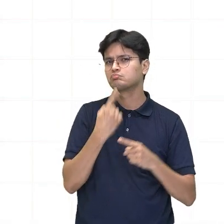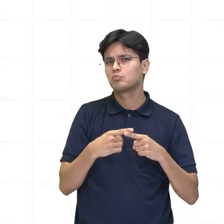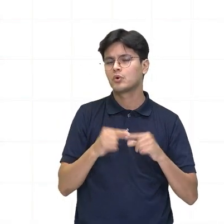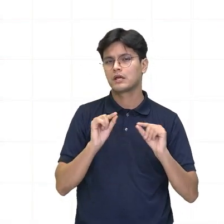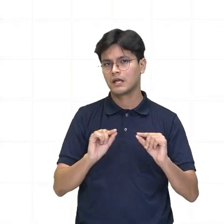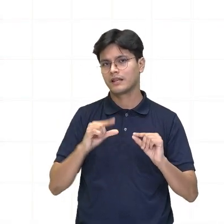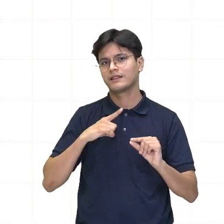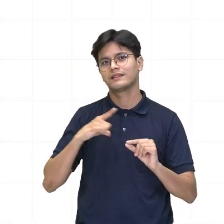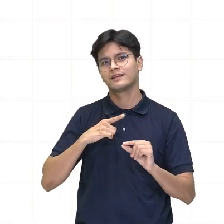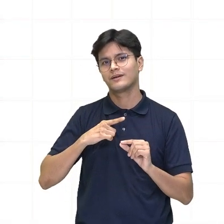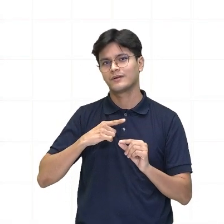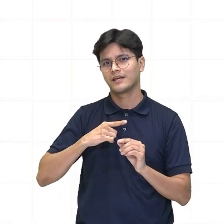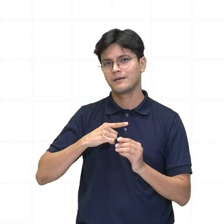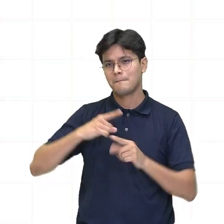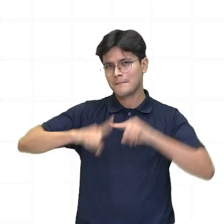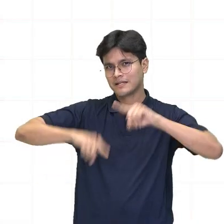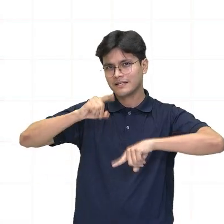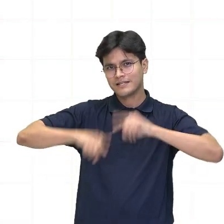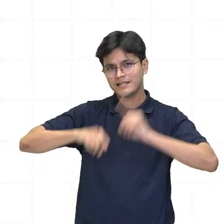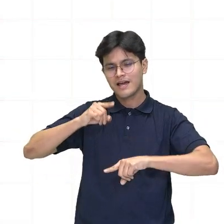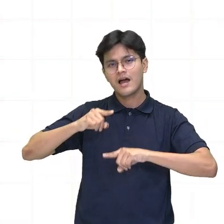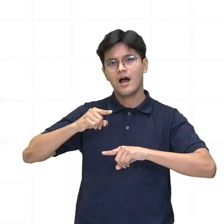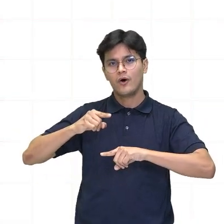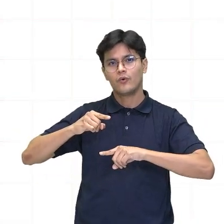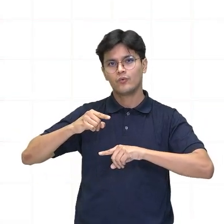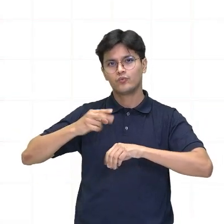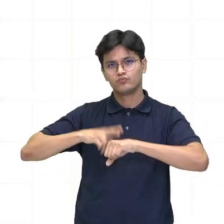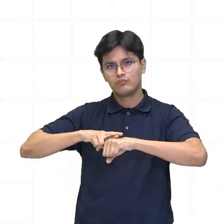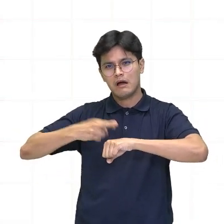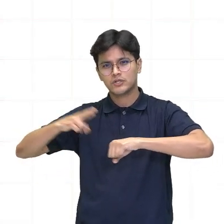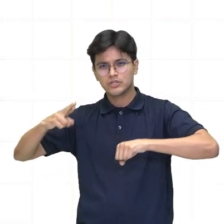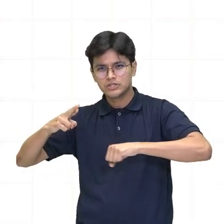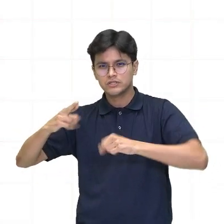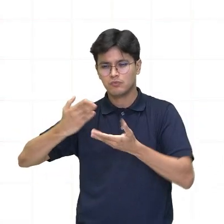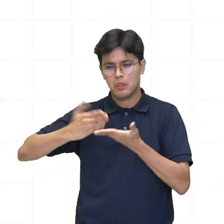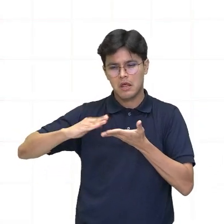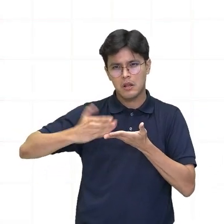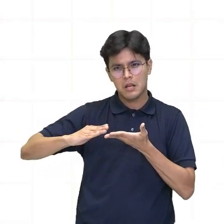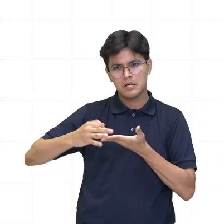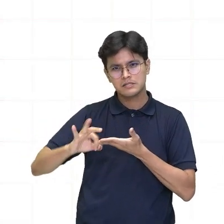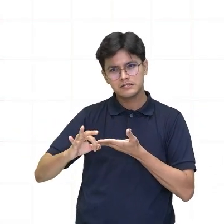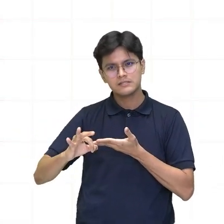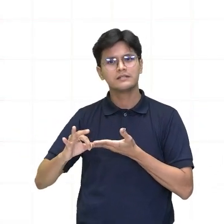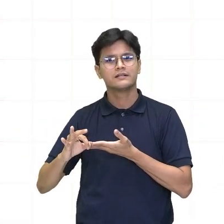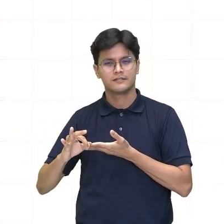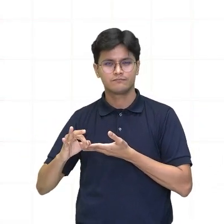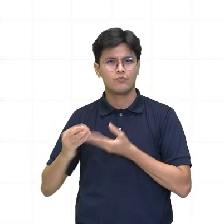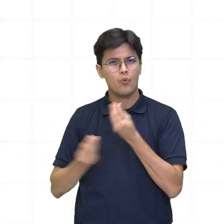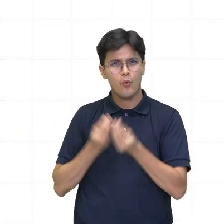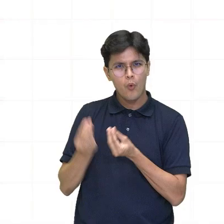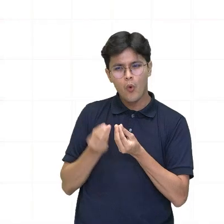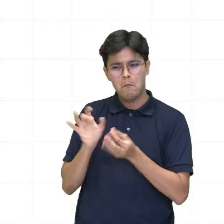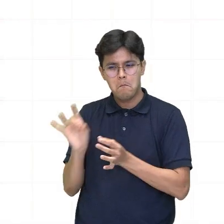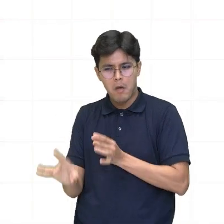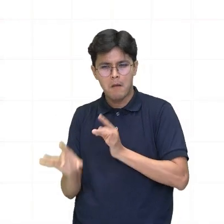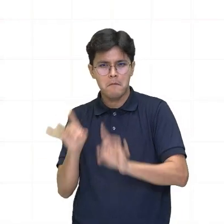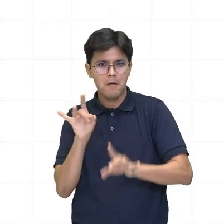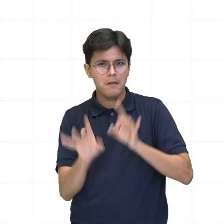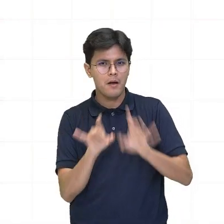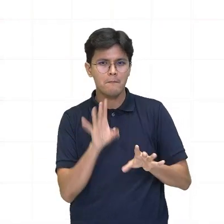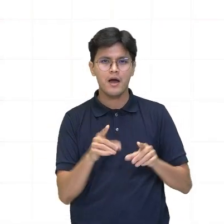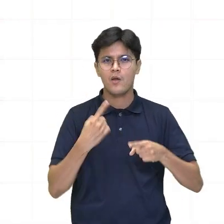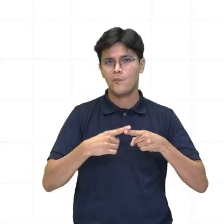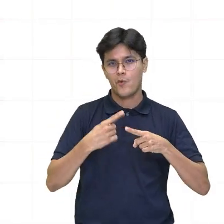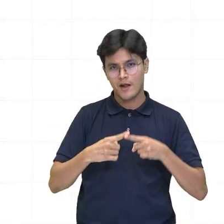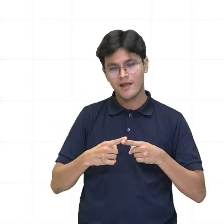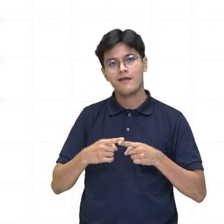como é que vai ser descartado, né, esses resíduos, que são aí resíduos radioativos e muito perigoso aí